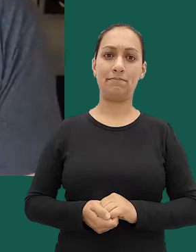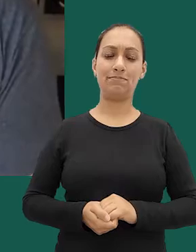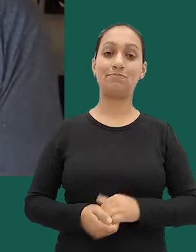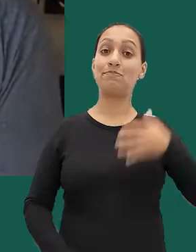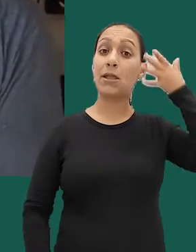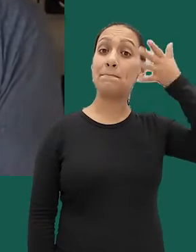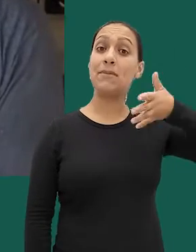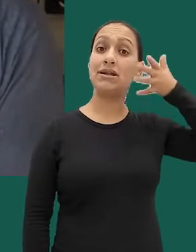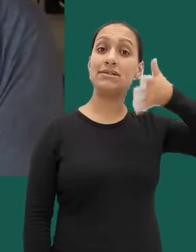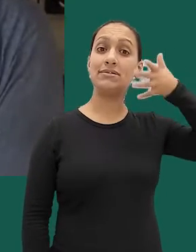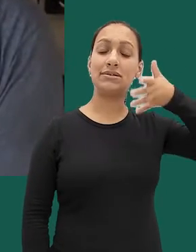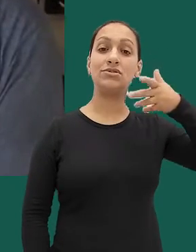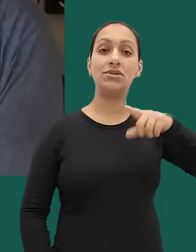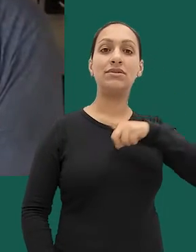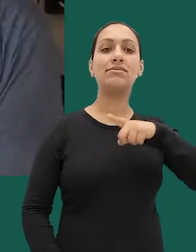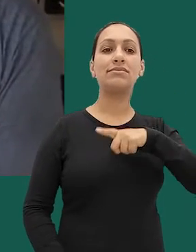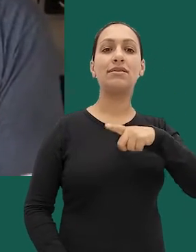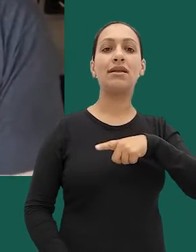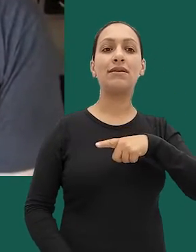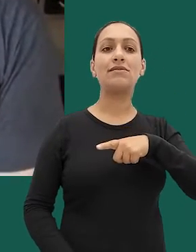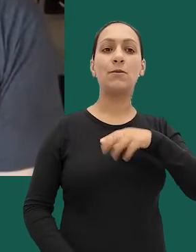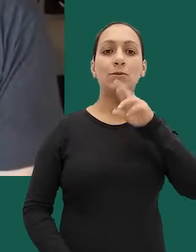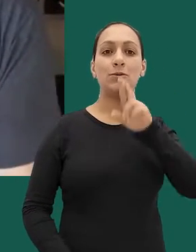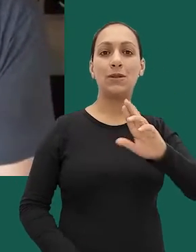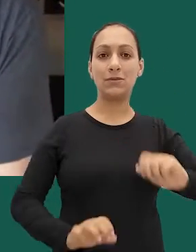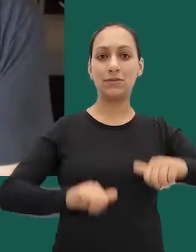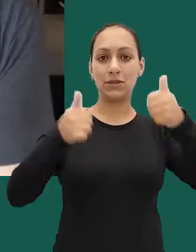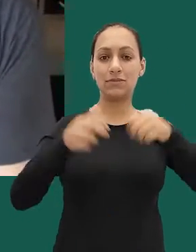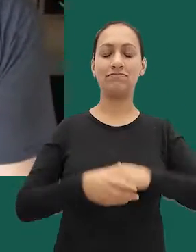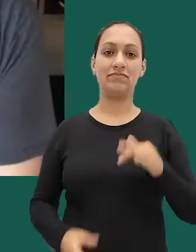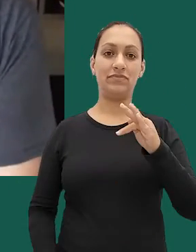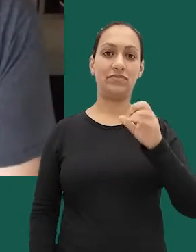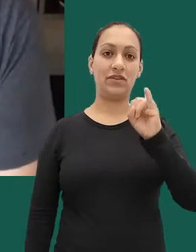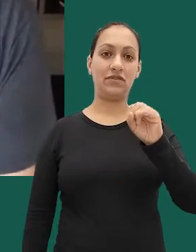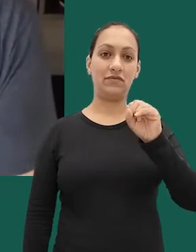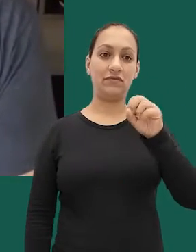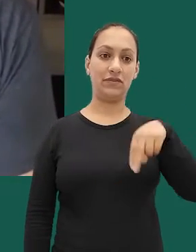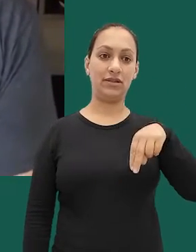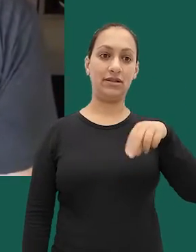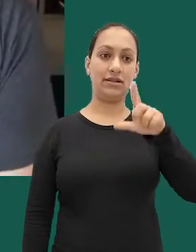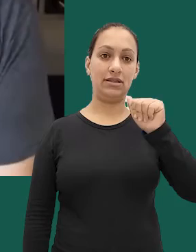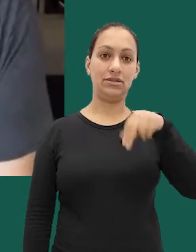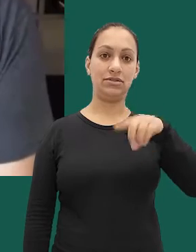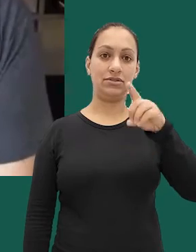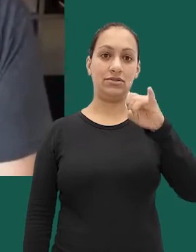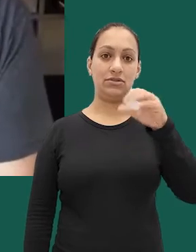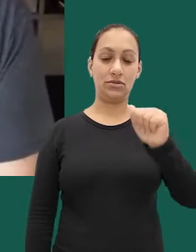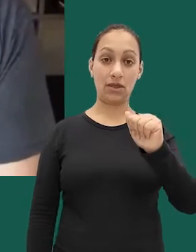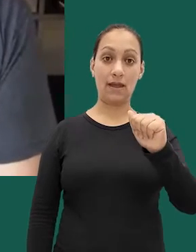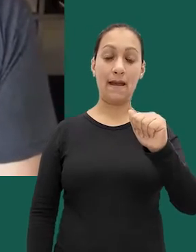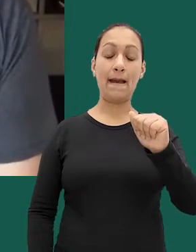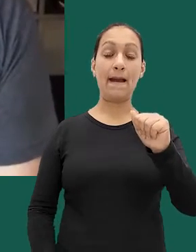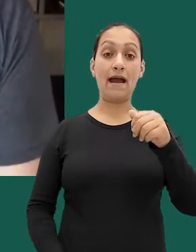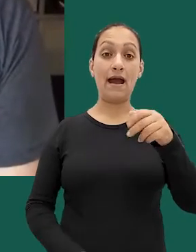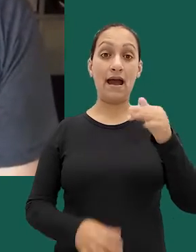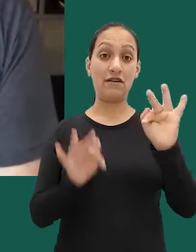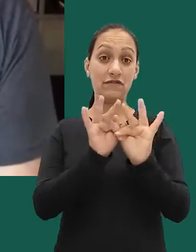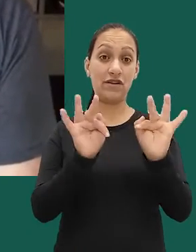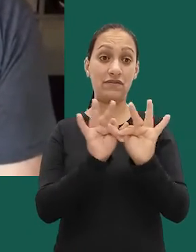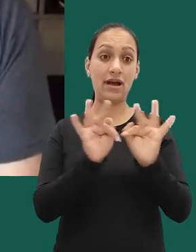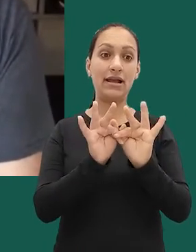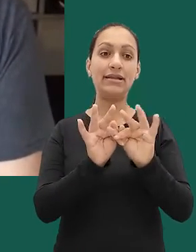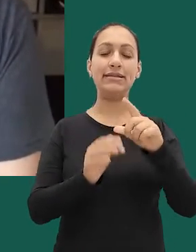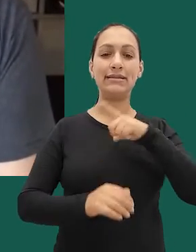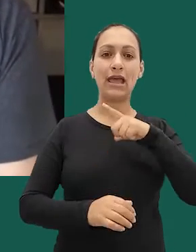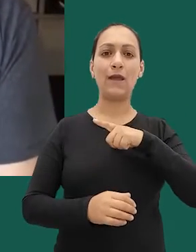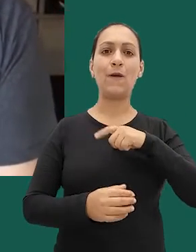mais efetivo. A Finlândia, tu sabe que é um país que a Fevale tem vários convênios internacionais, tem muito aluno da Fevale que